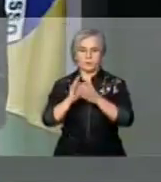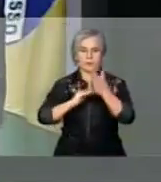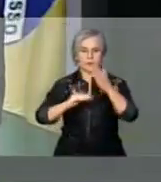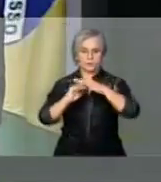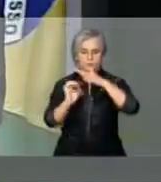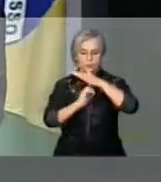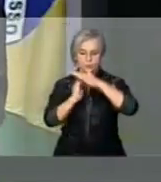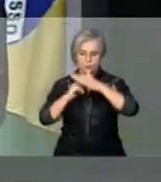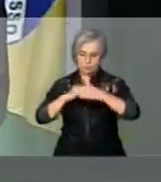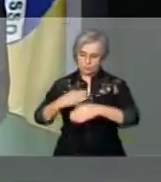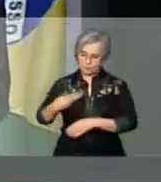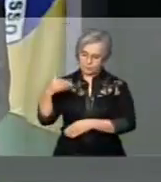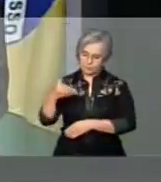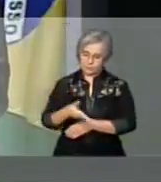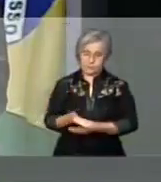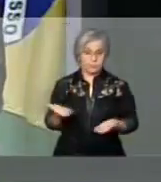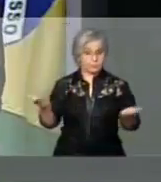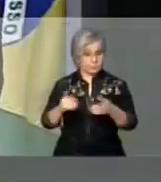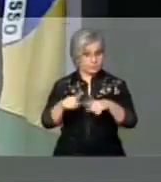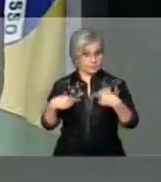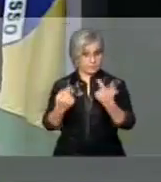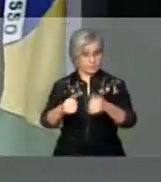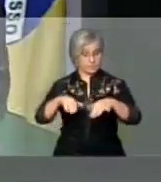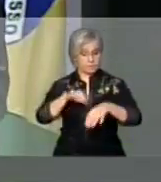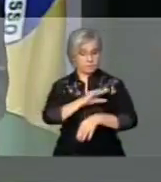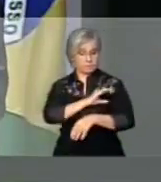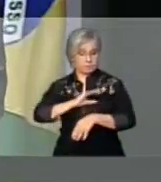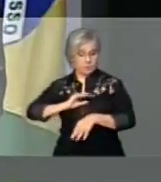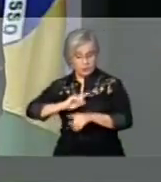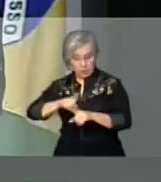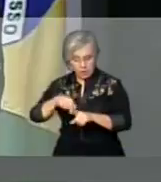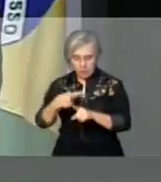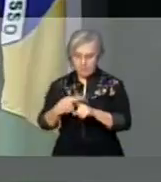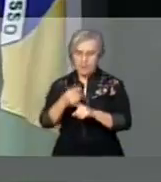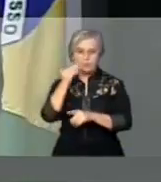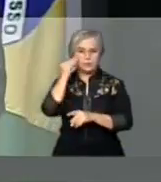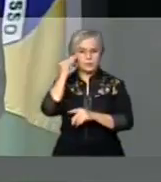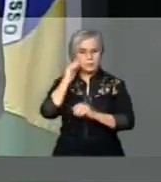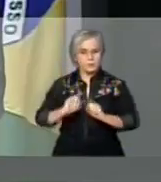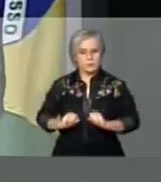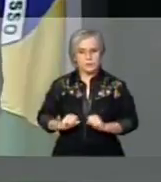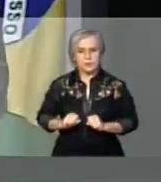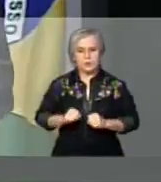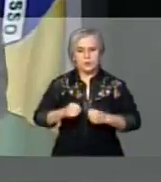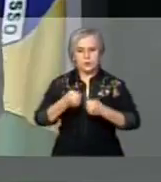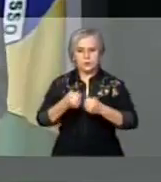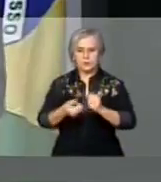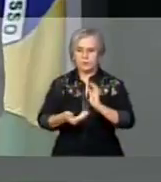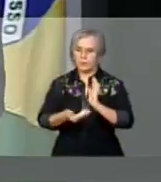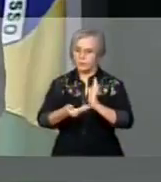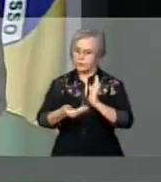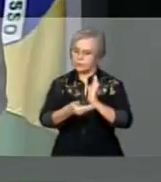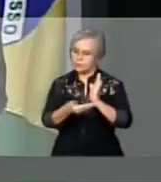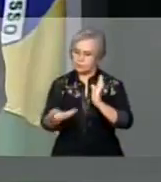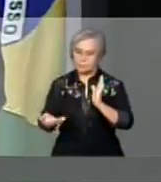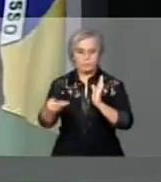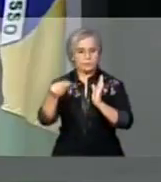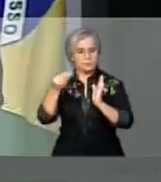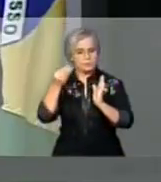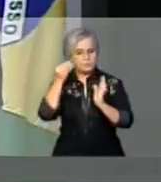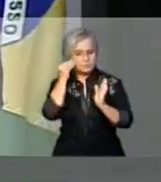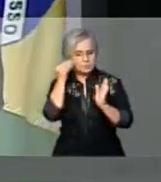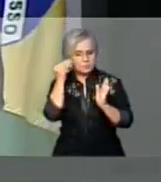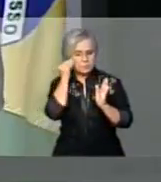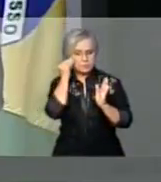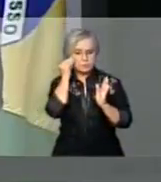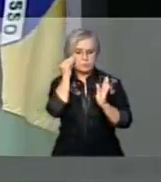Esta comissão é mais um esforço desta casa, os senhores e senhoras deputadas